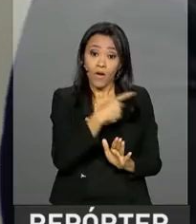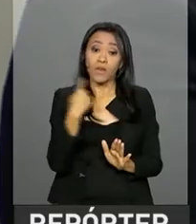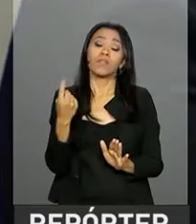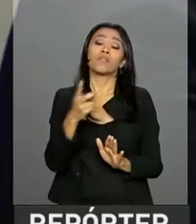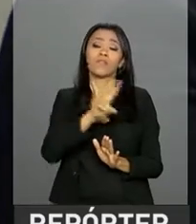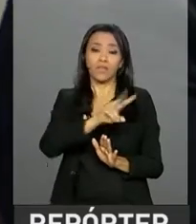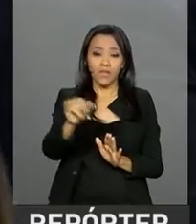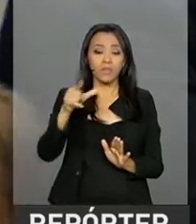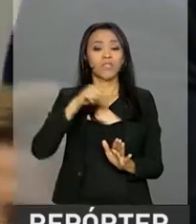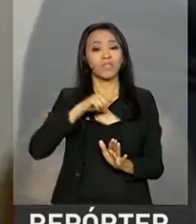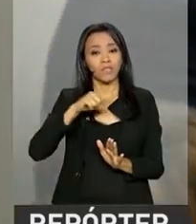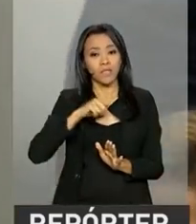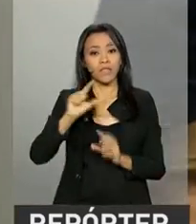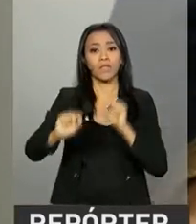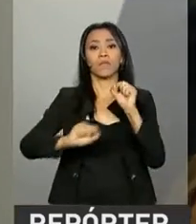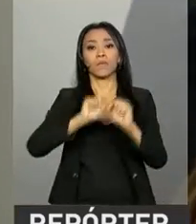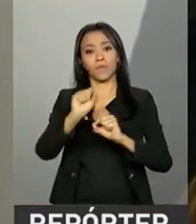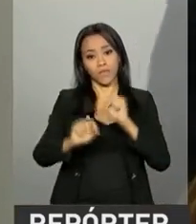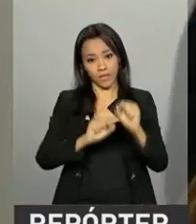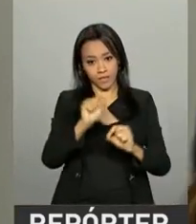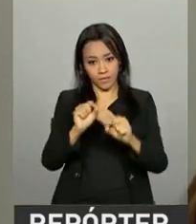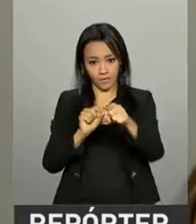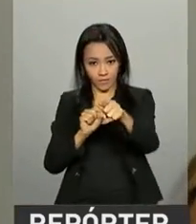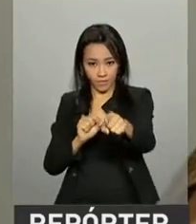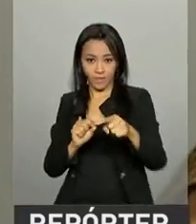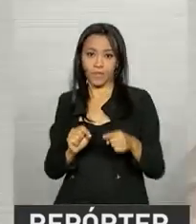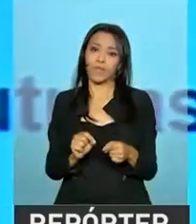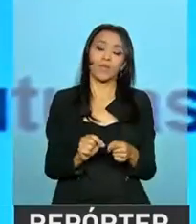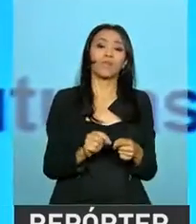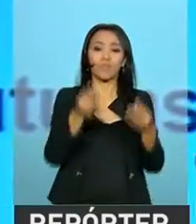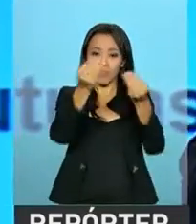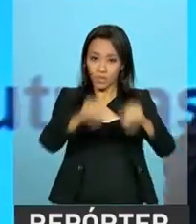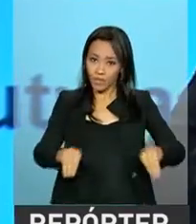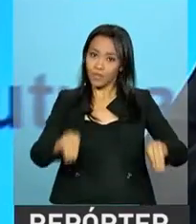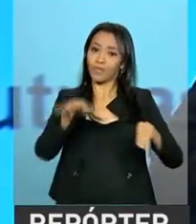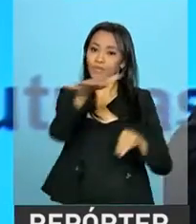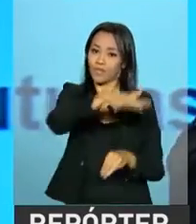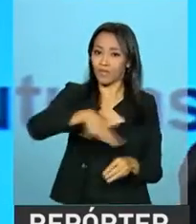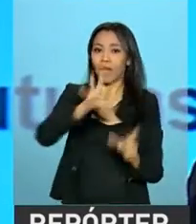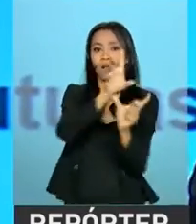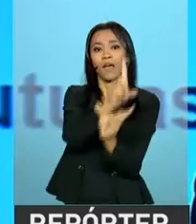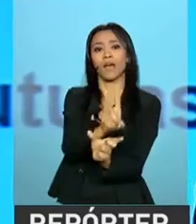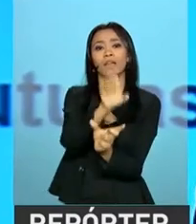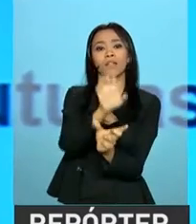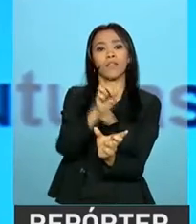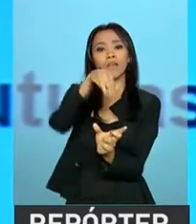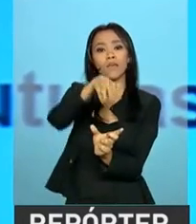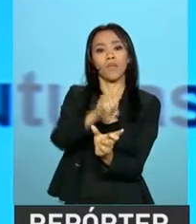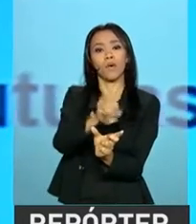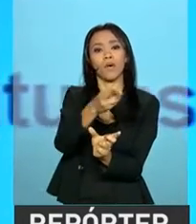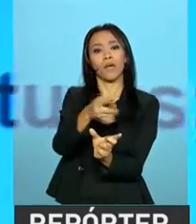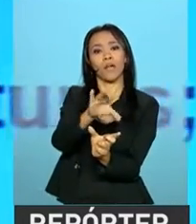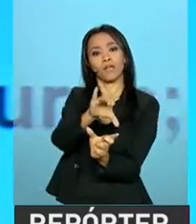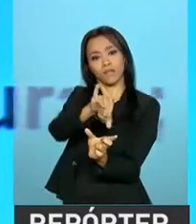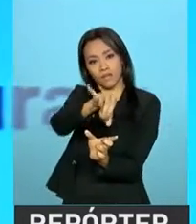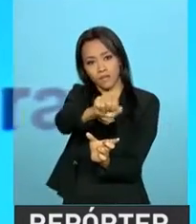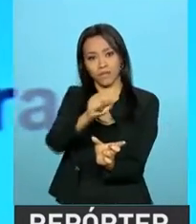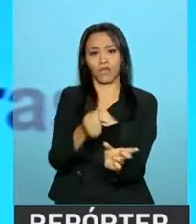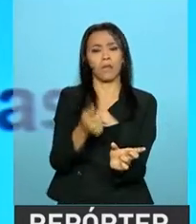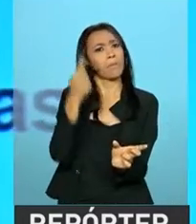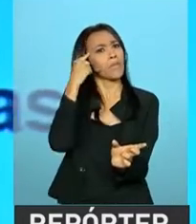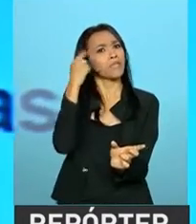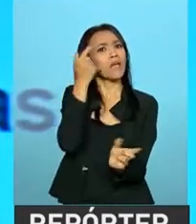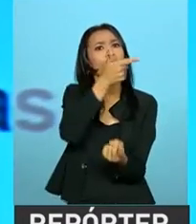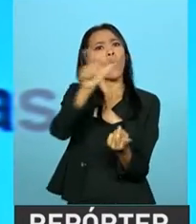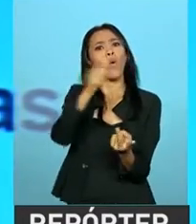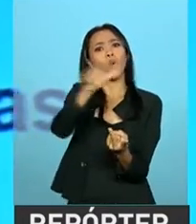aniquilado o princípio da democrático. Não vão ter possibilidade nenhuma de pensar outras